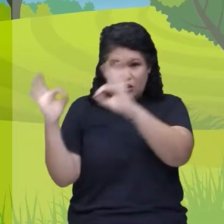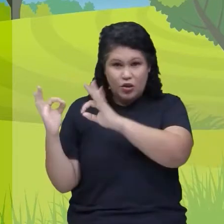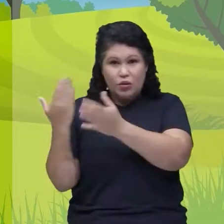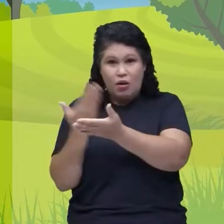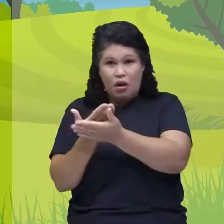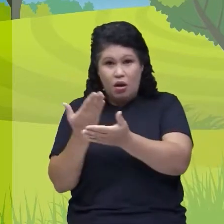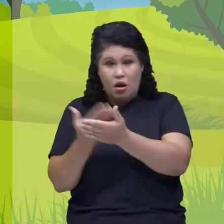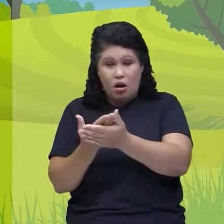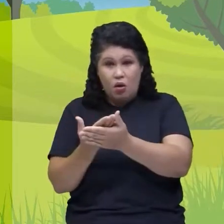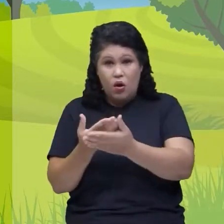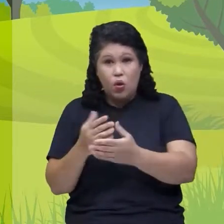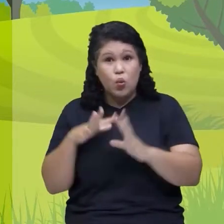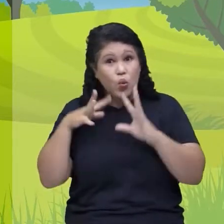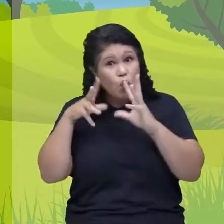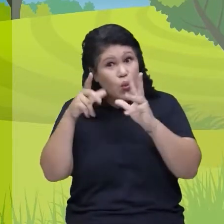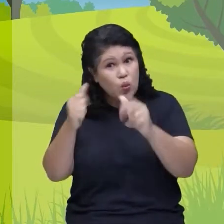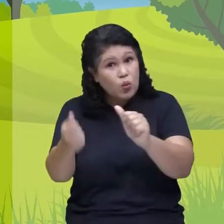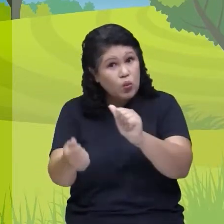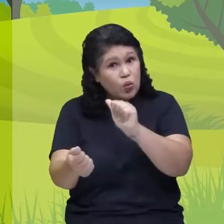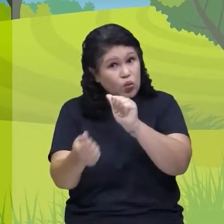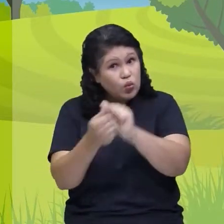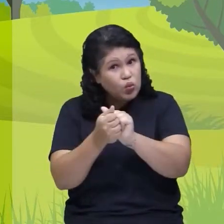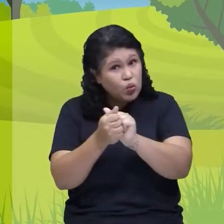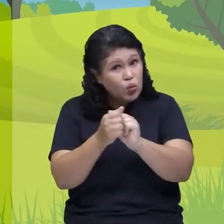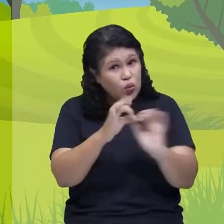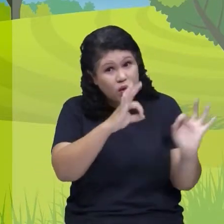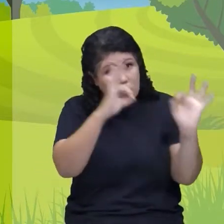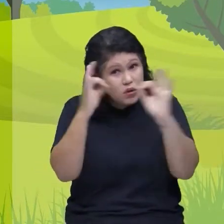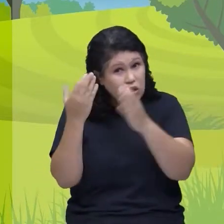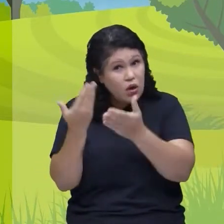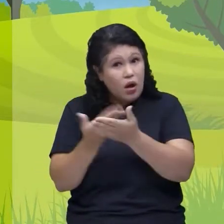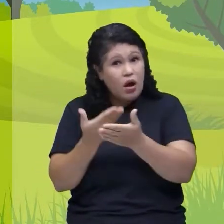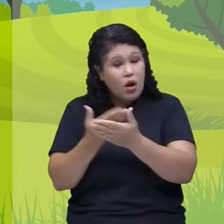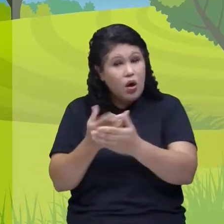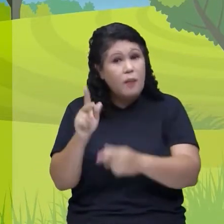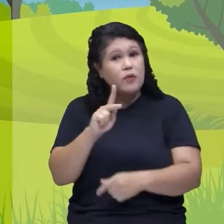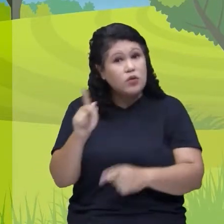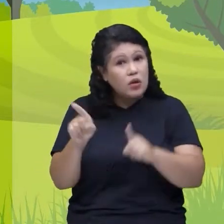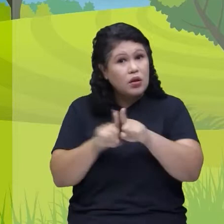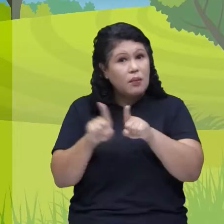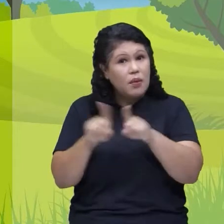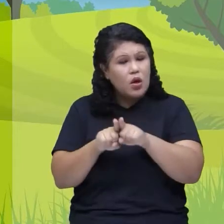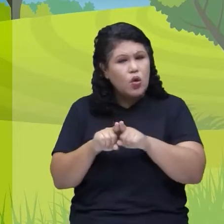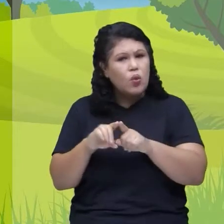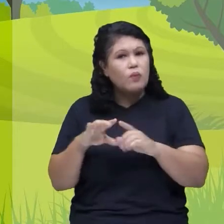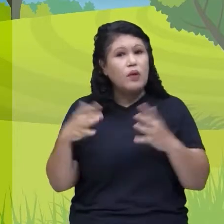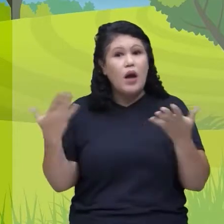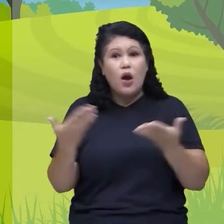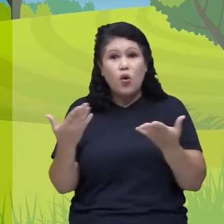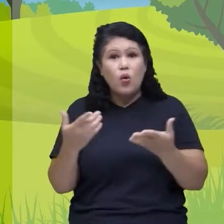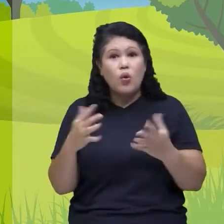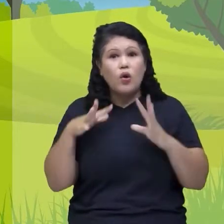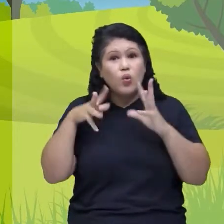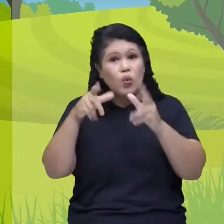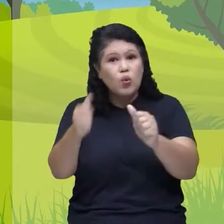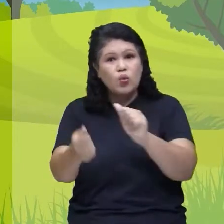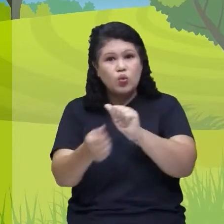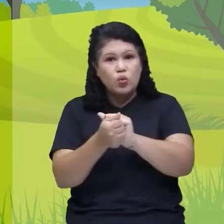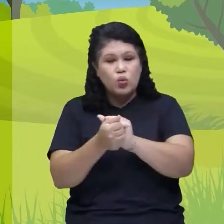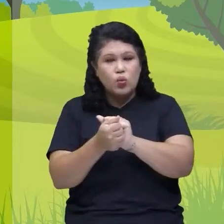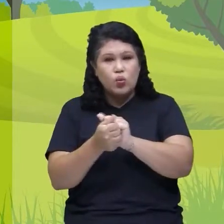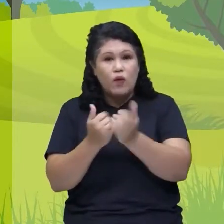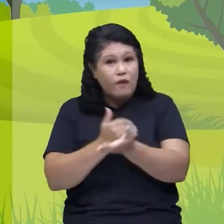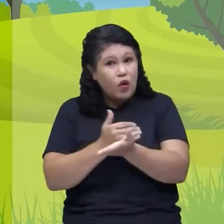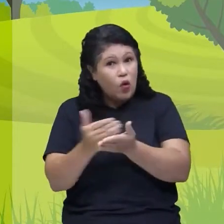hoje todos participando, hein? Conto com a ajuda de vocês, viu, professoras? Vamos lá, todo mundo junto agora nesse momento. Vamos lá, vamos iniciar